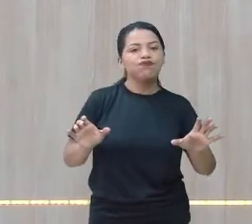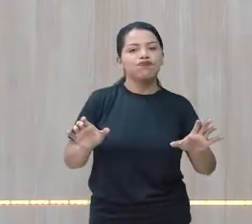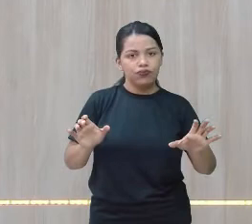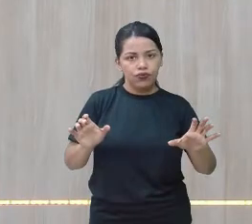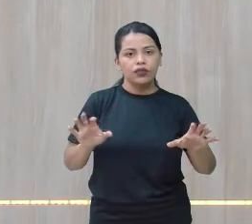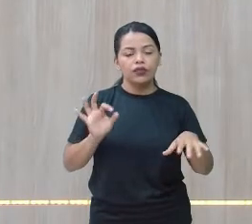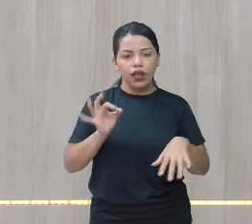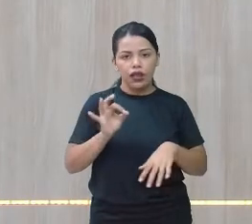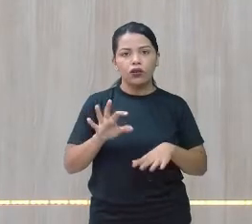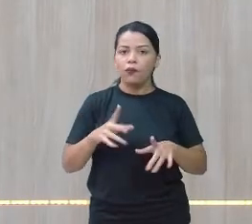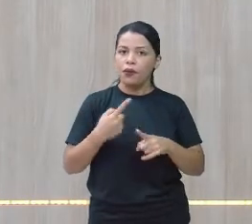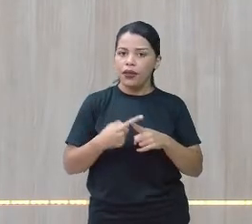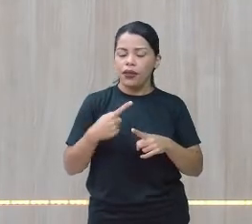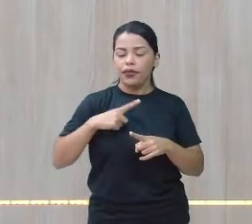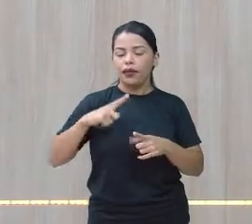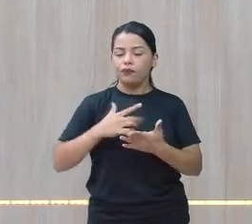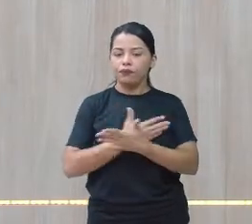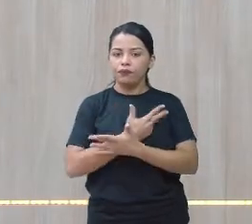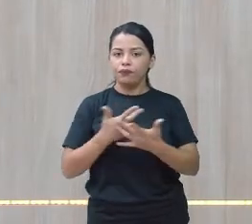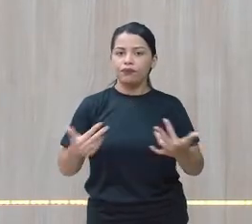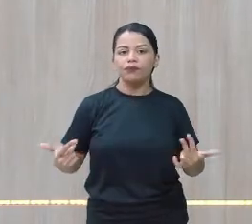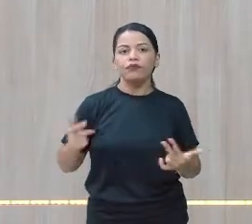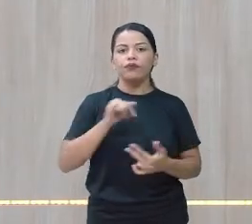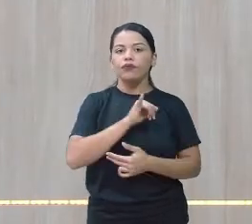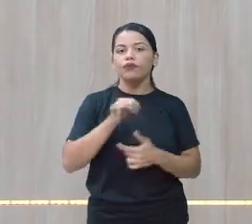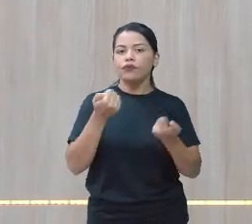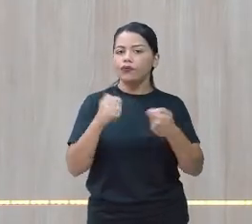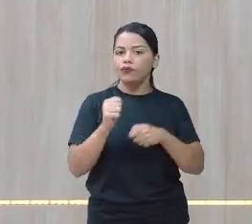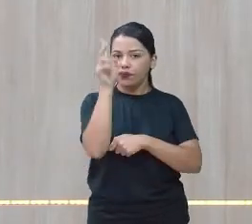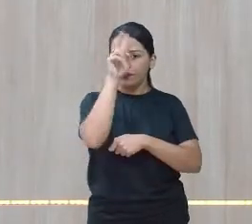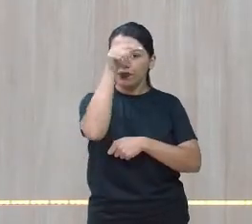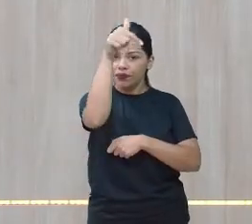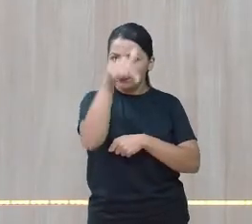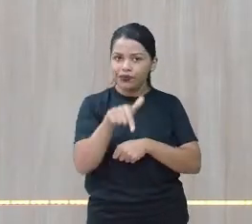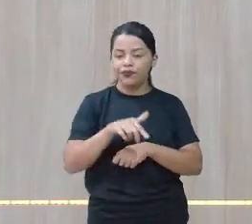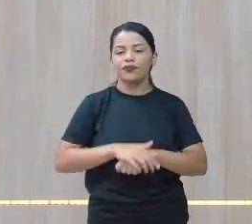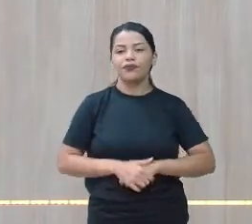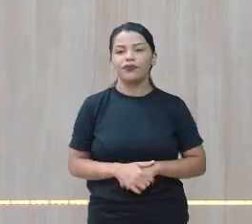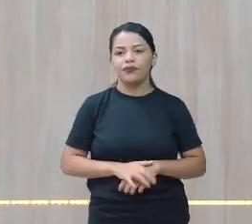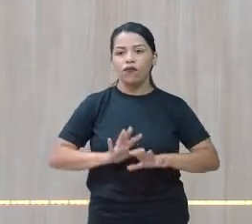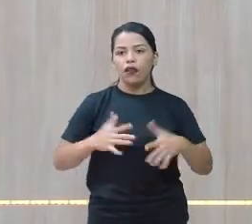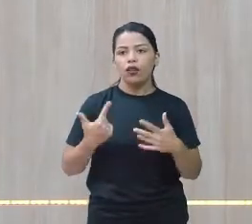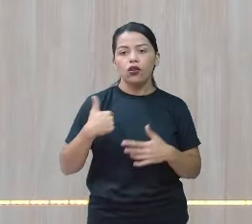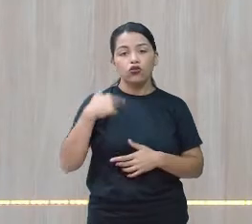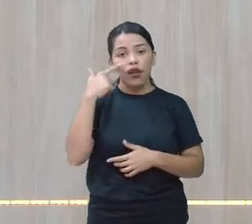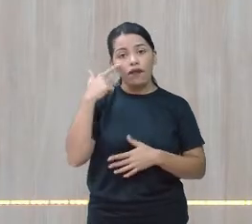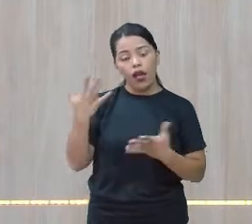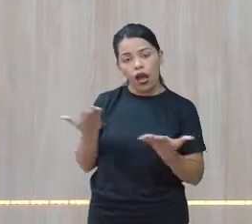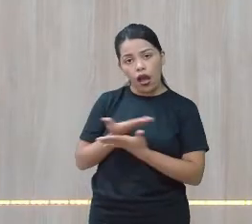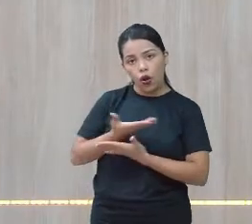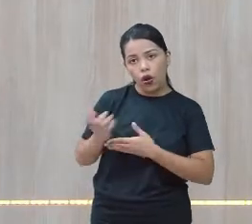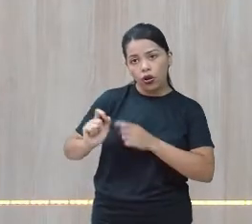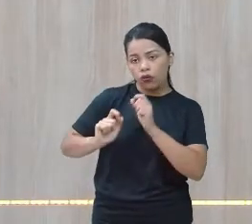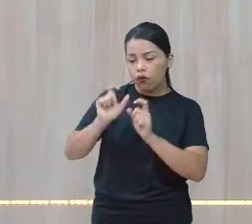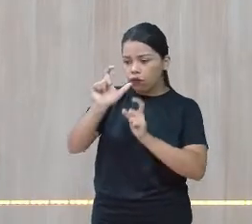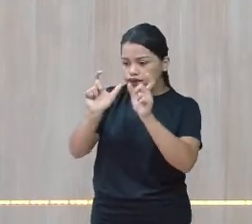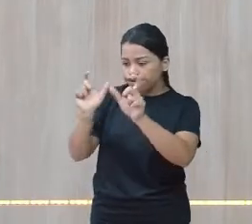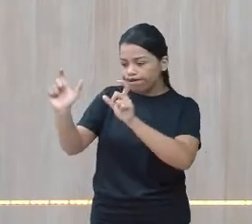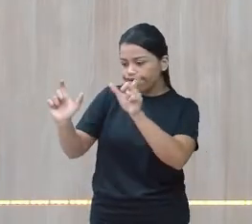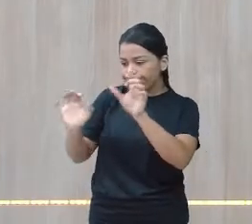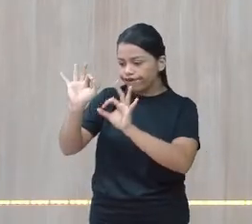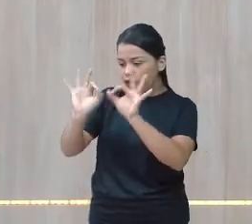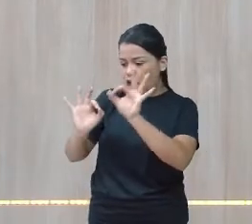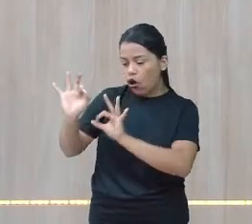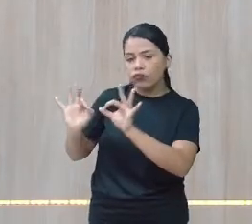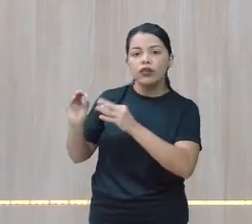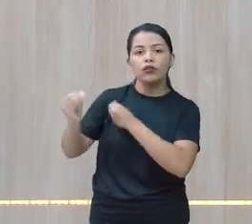relembrar. Então, o que é que nós temos? Vamos aqui relembrar um esquema, não é? Que eu também já apresentei em outras